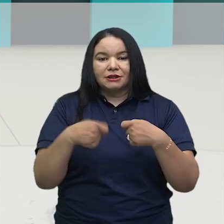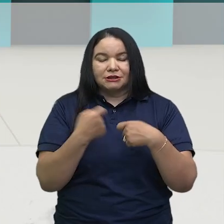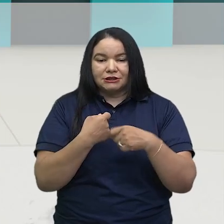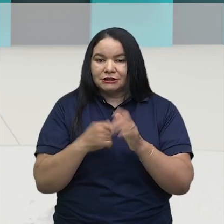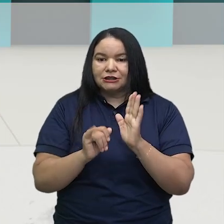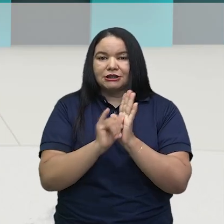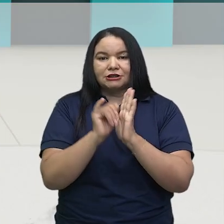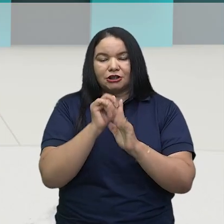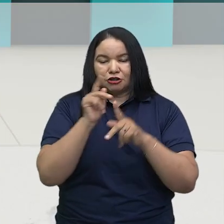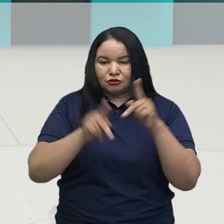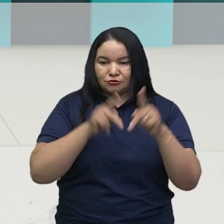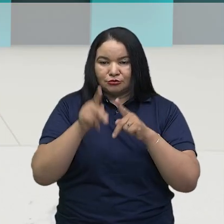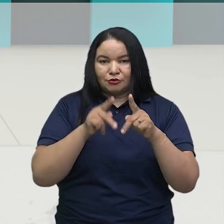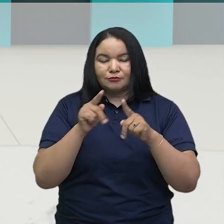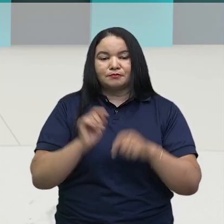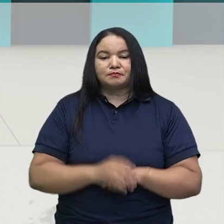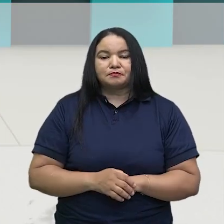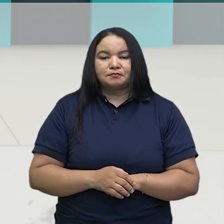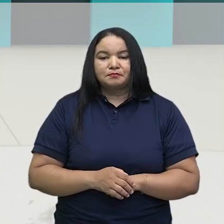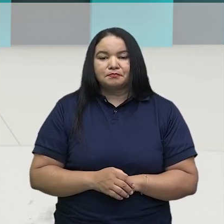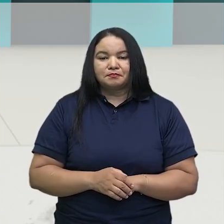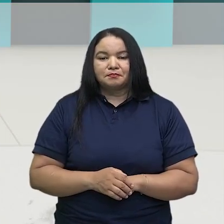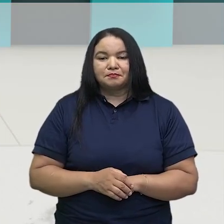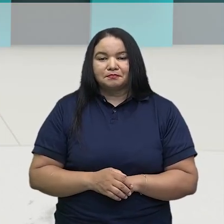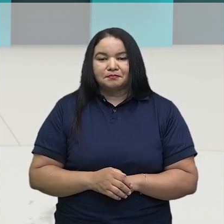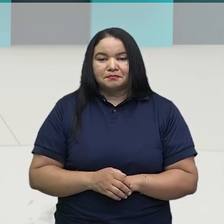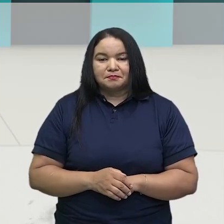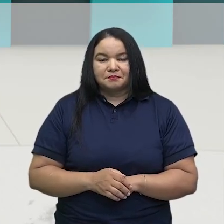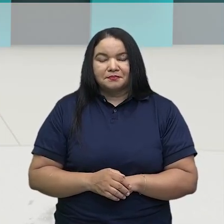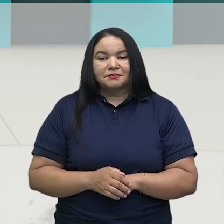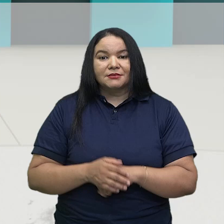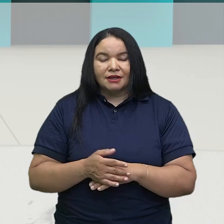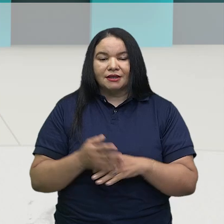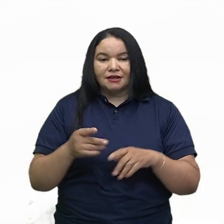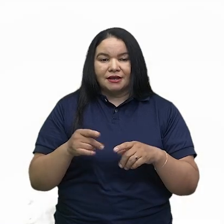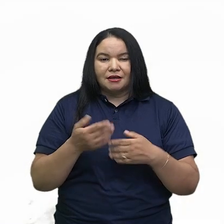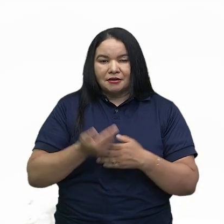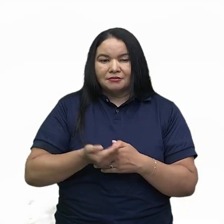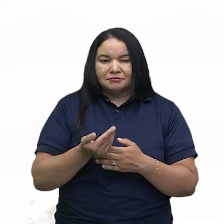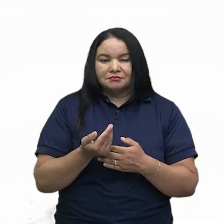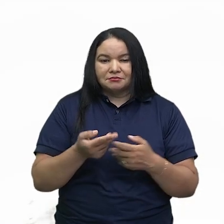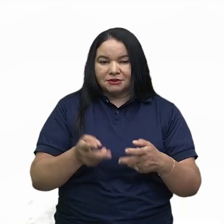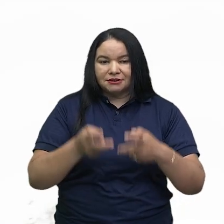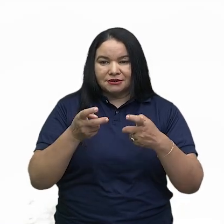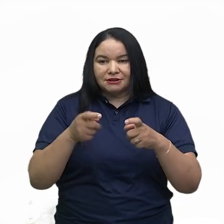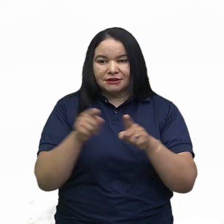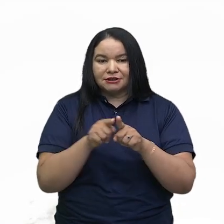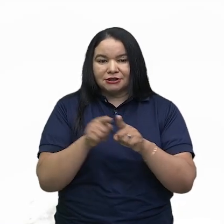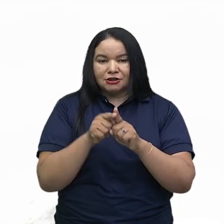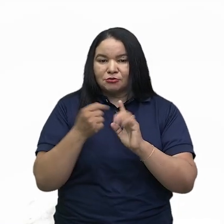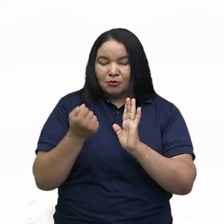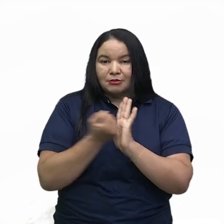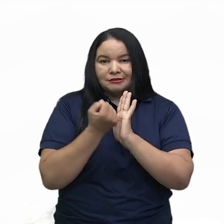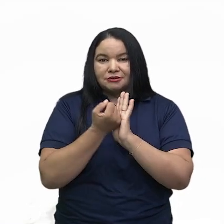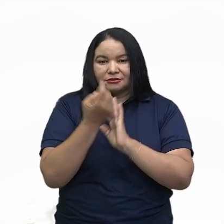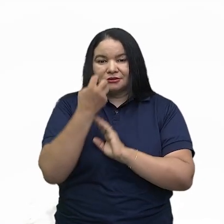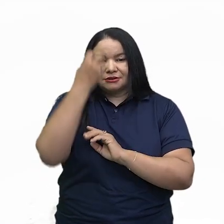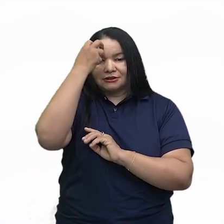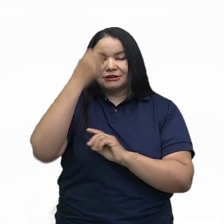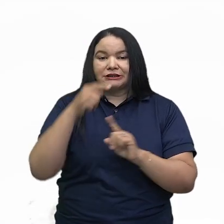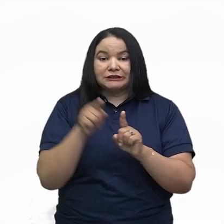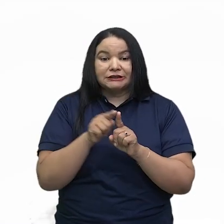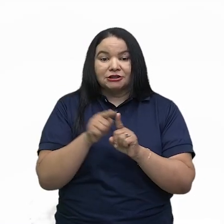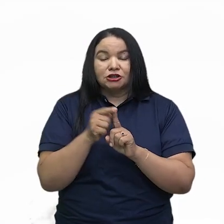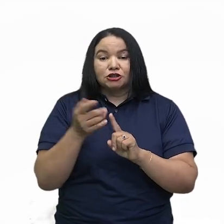a identidade de um povo. E vamos avançar e perceber que esse patrimônio artístico ele também tem o seu